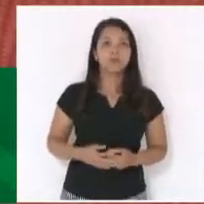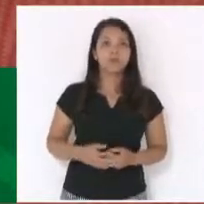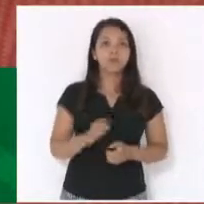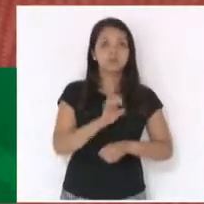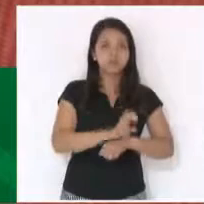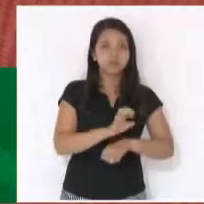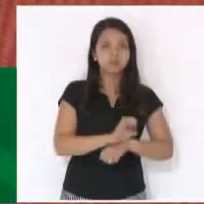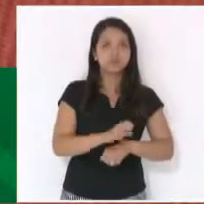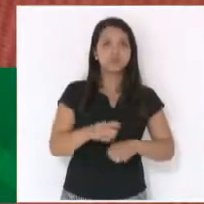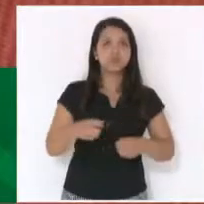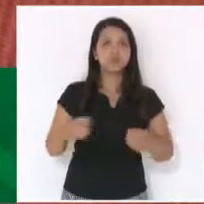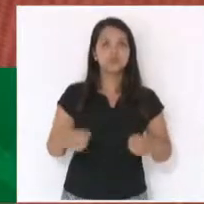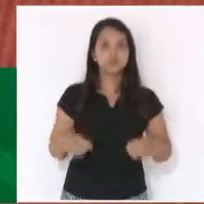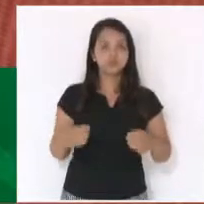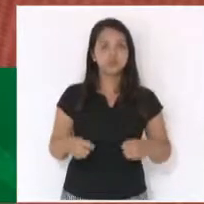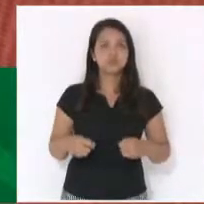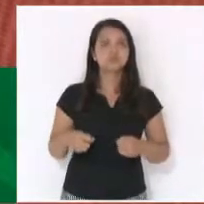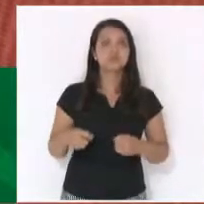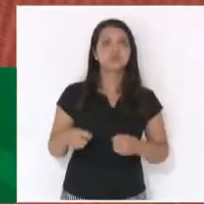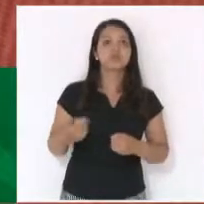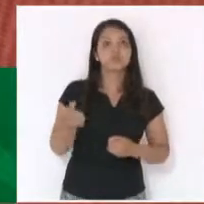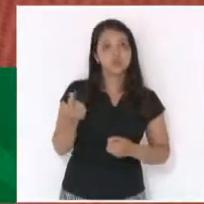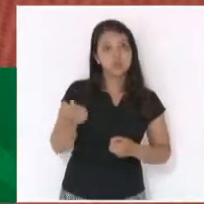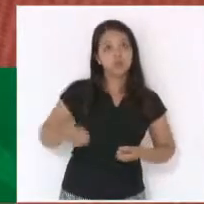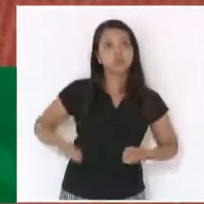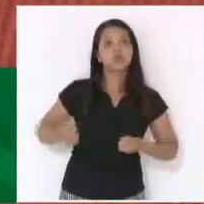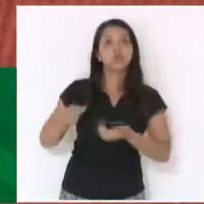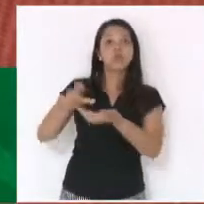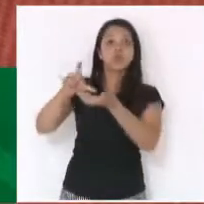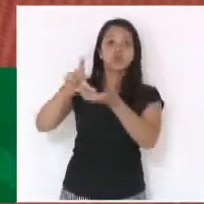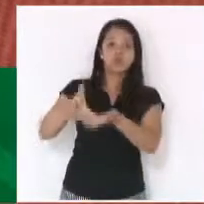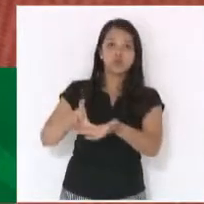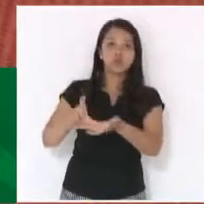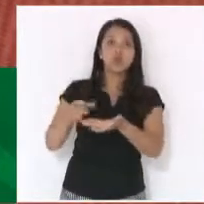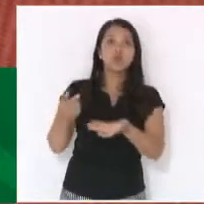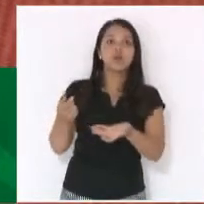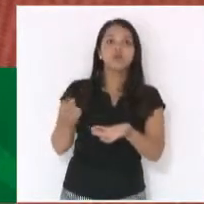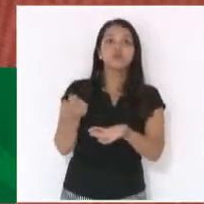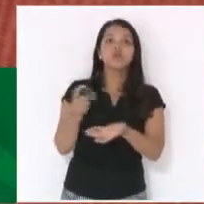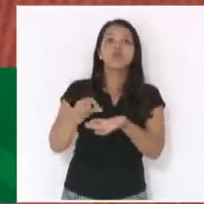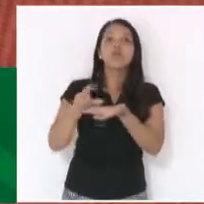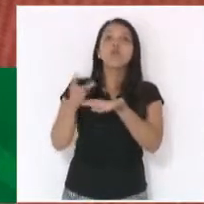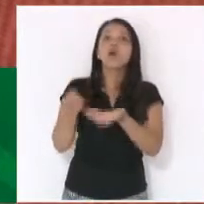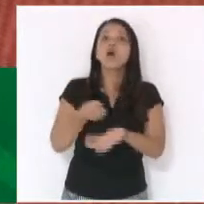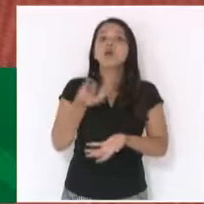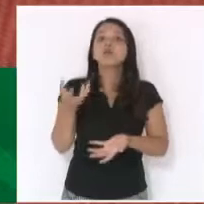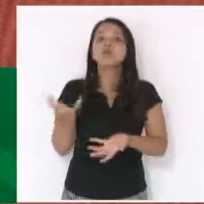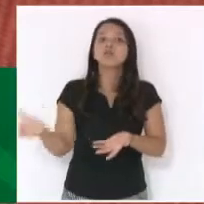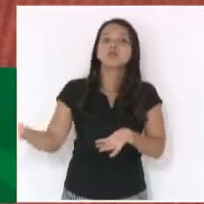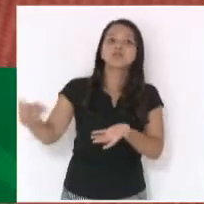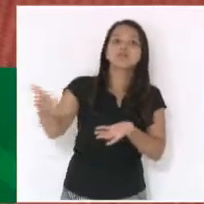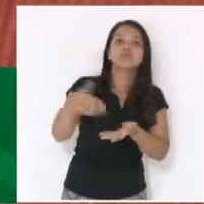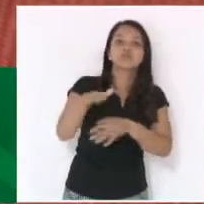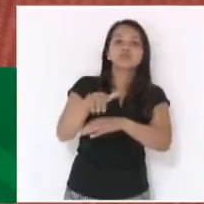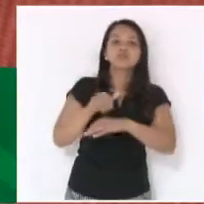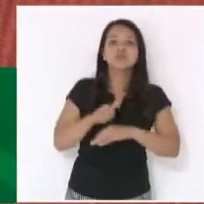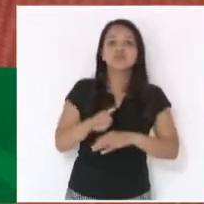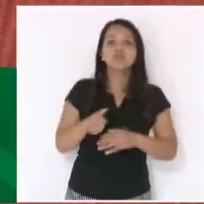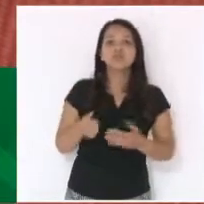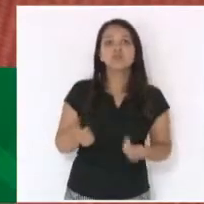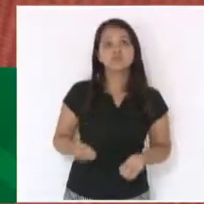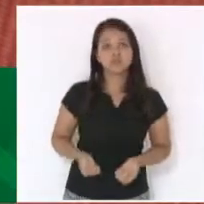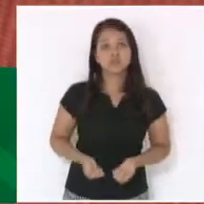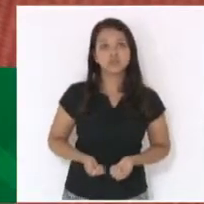teria que teve muito mais o quanto é que custa isso pessoal para vir para cá então evidentemente que isso